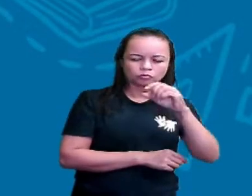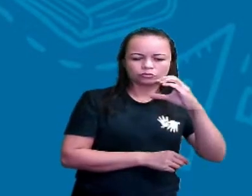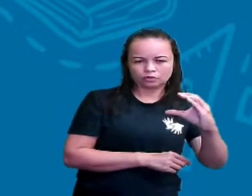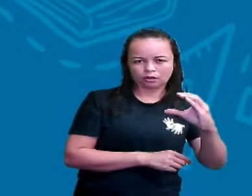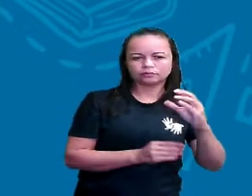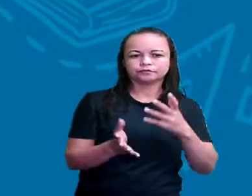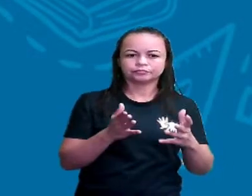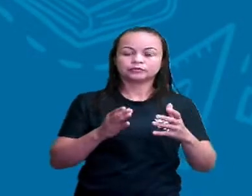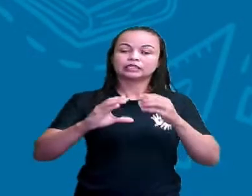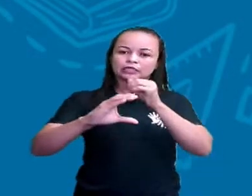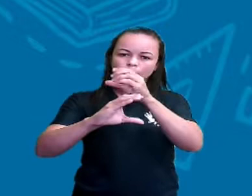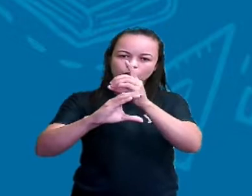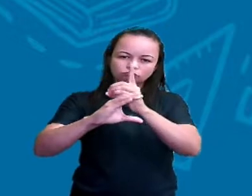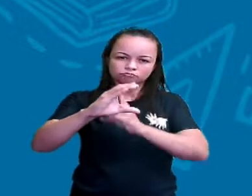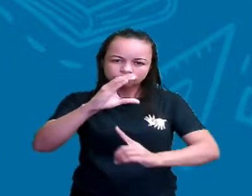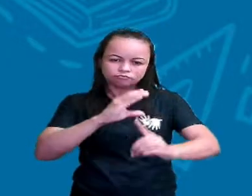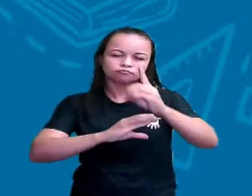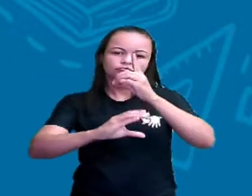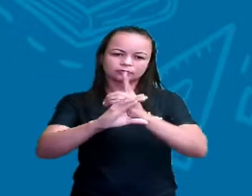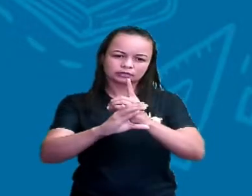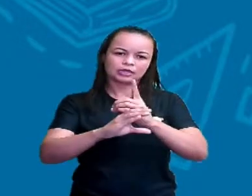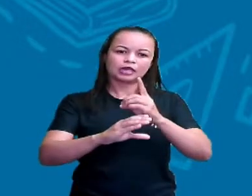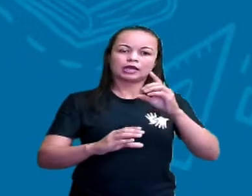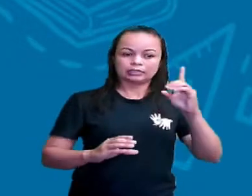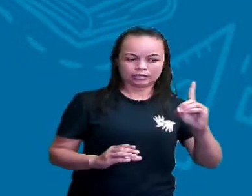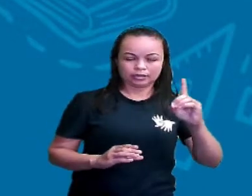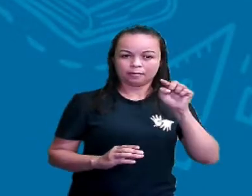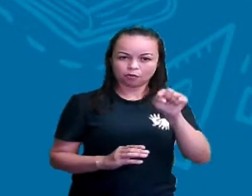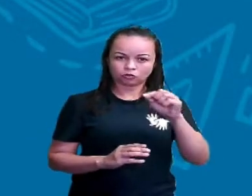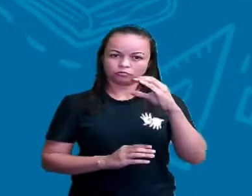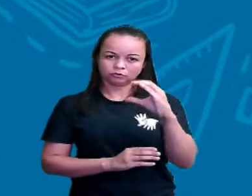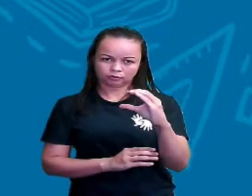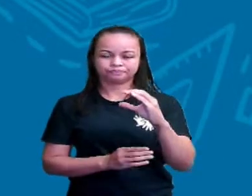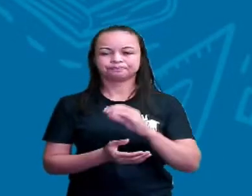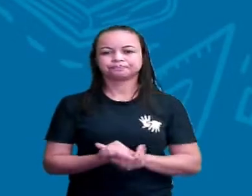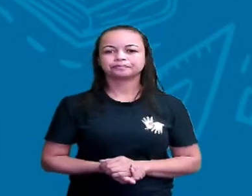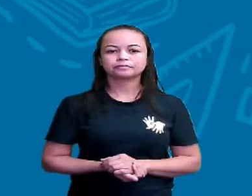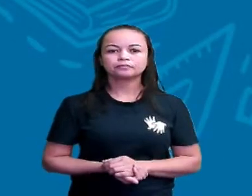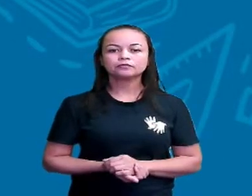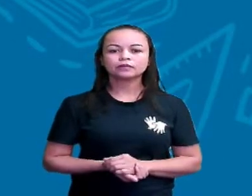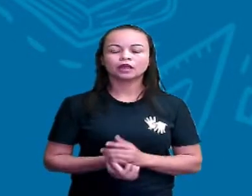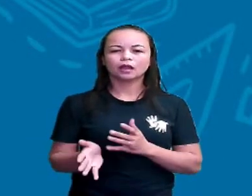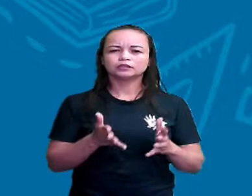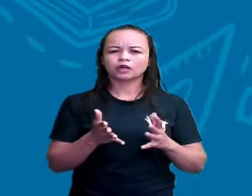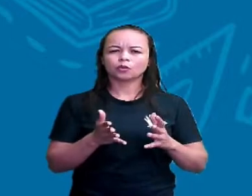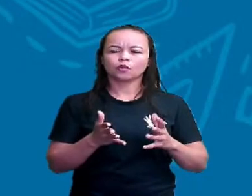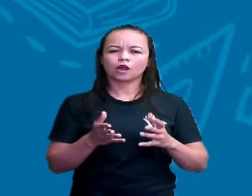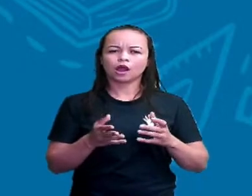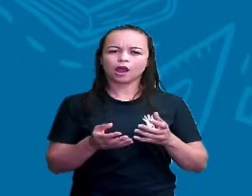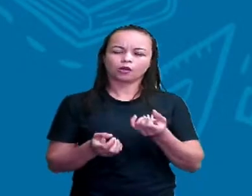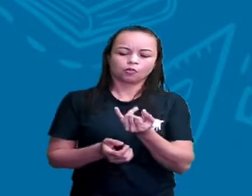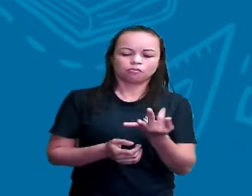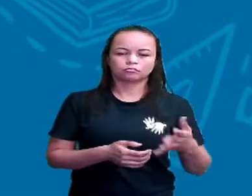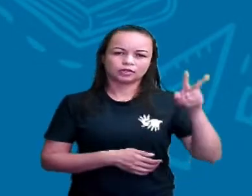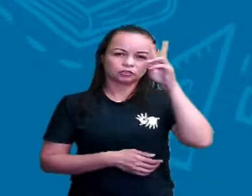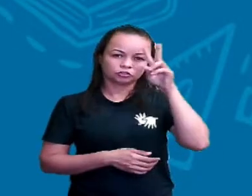Cristo, D.C, tá certo? Então, a contagem da nossa história, da história principalmente dos países